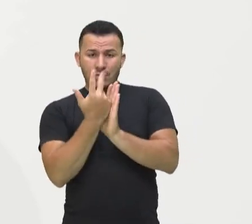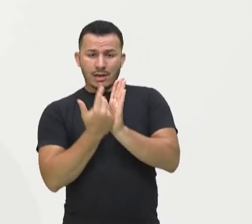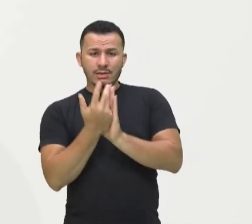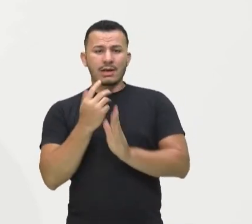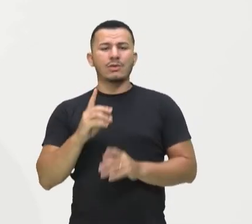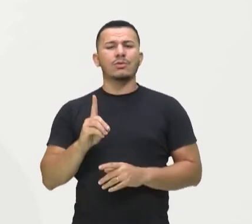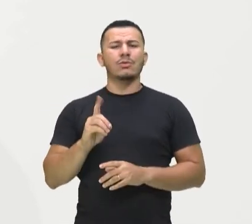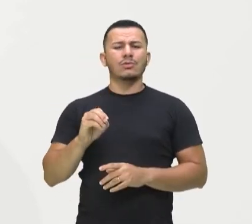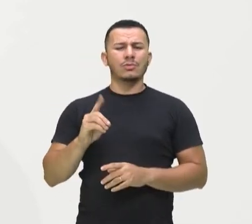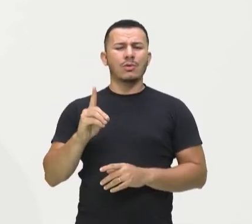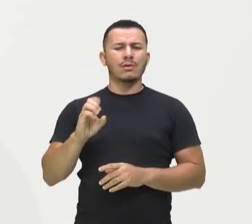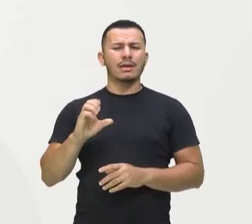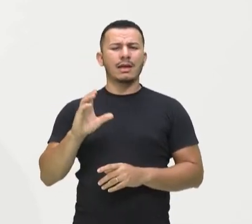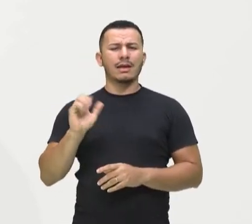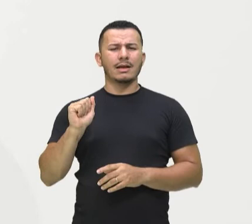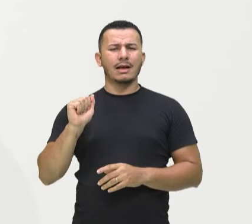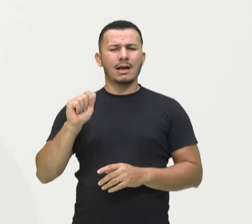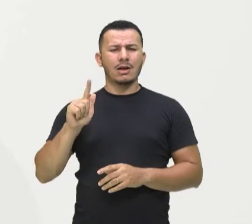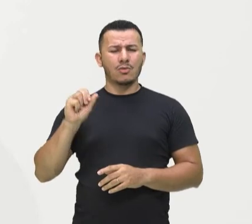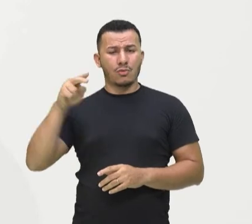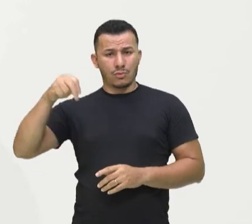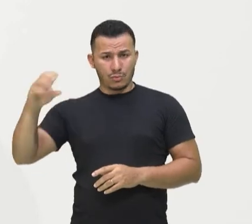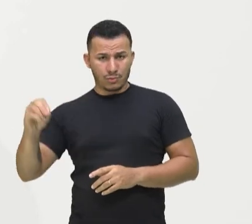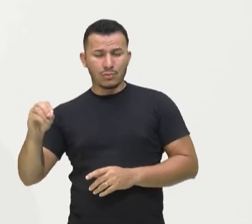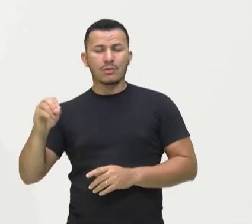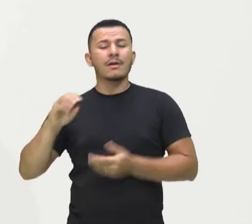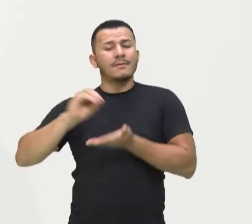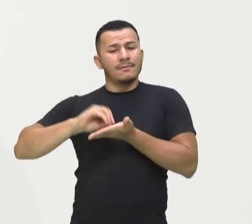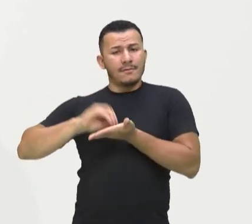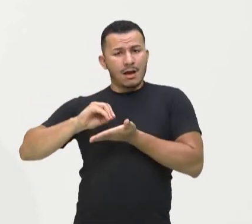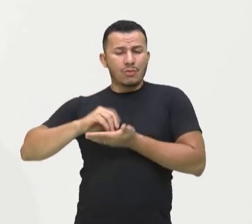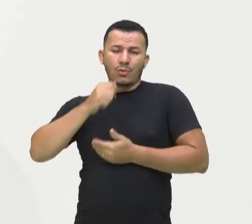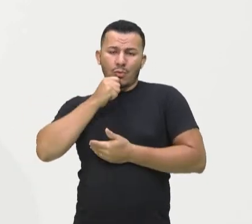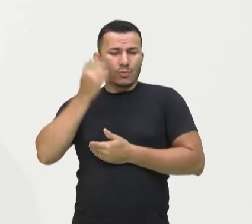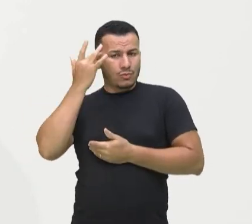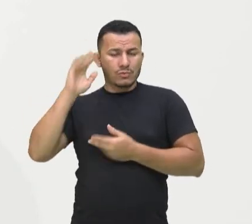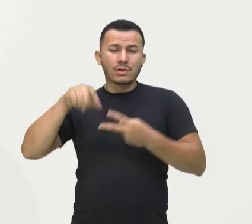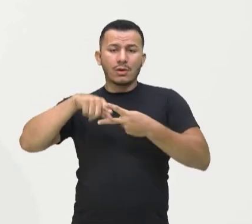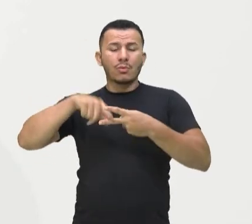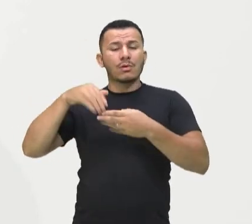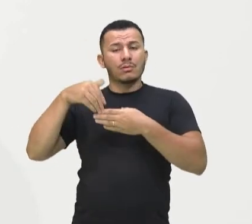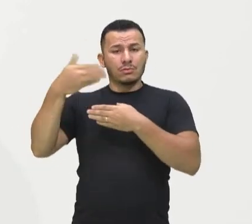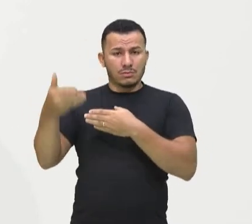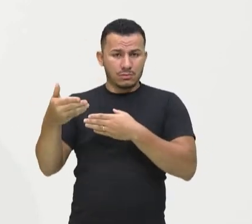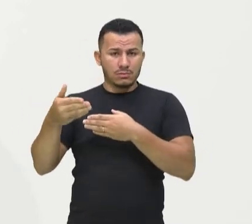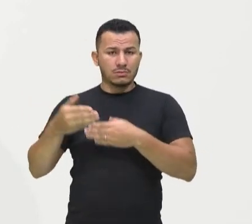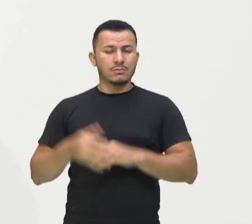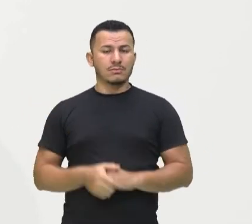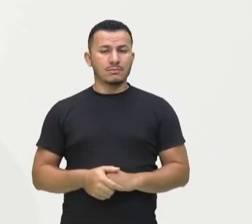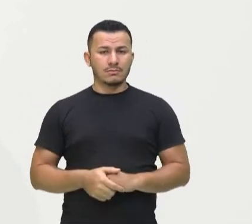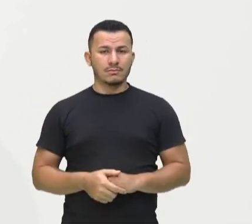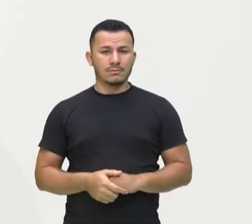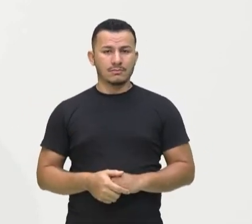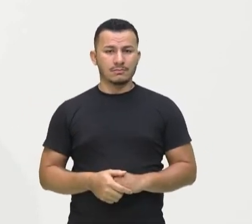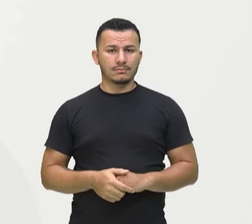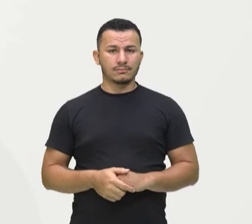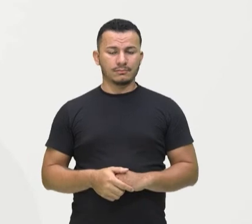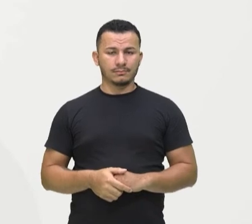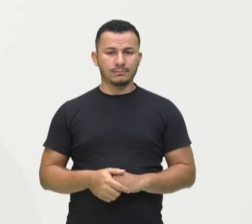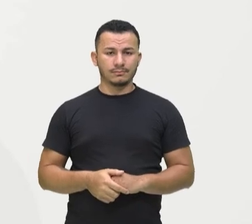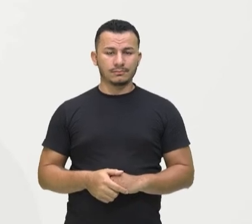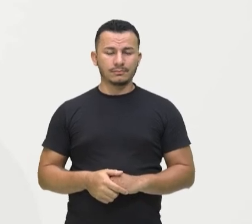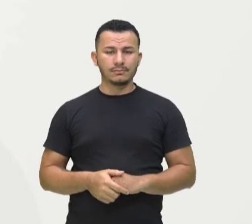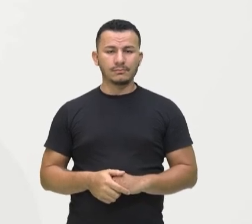de a gente saber o valor do ângulo externo de um dodecágono, beleza?